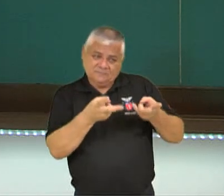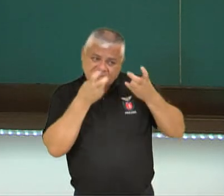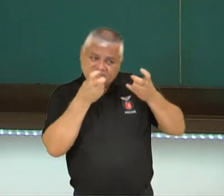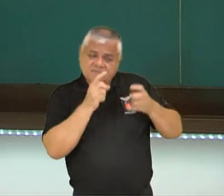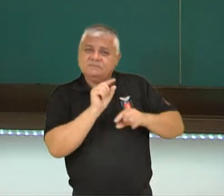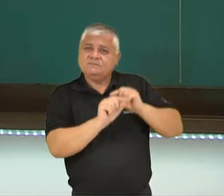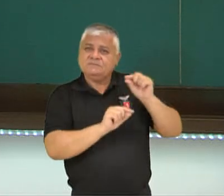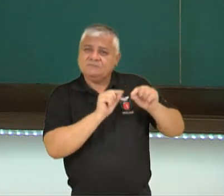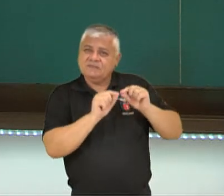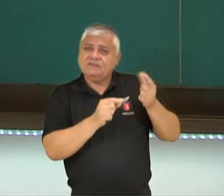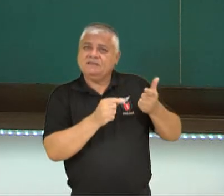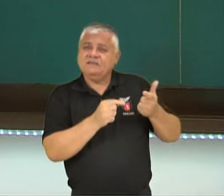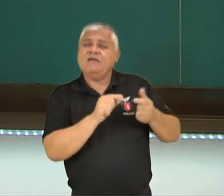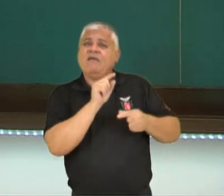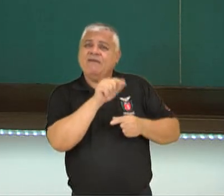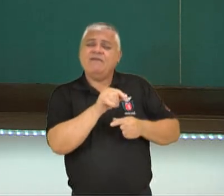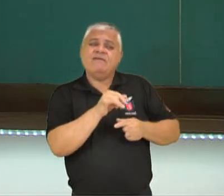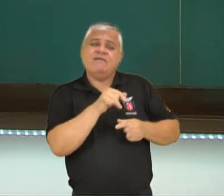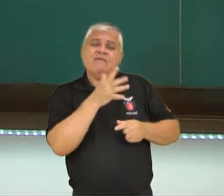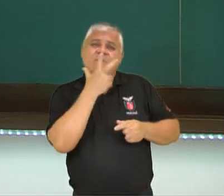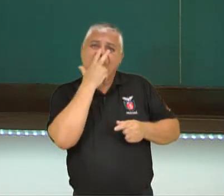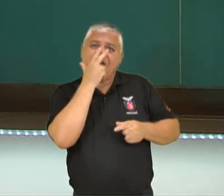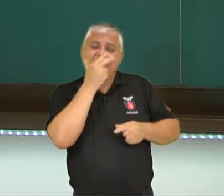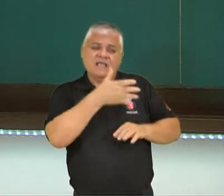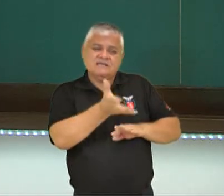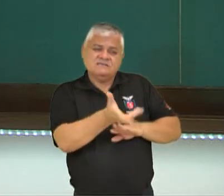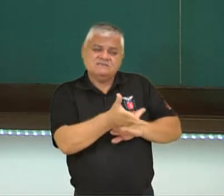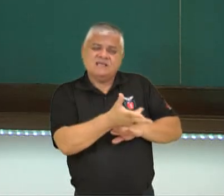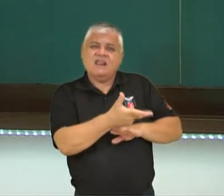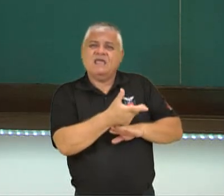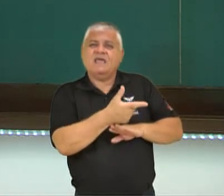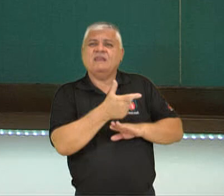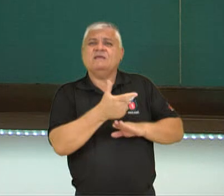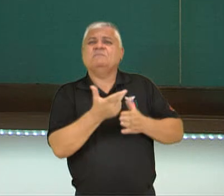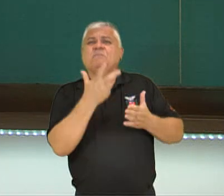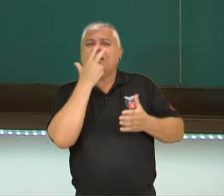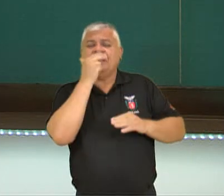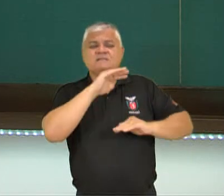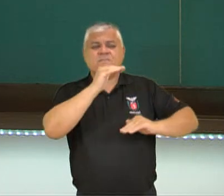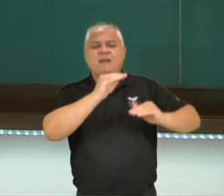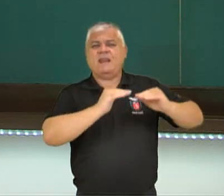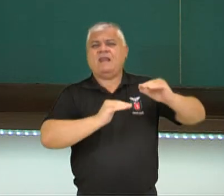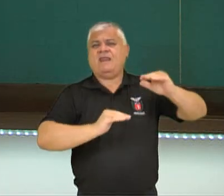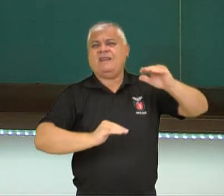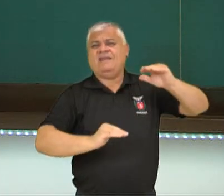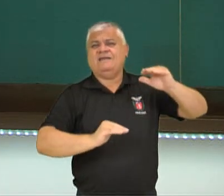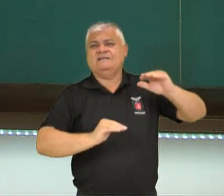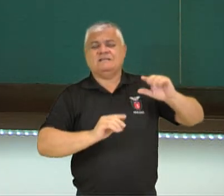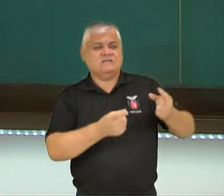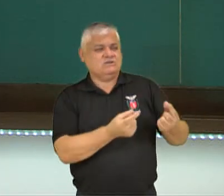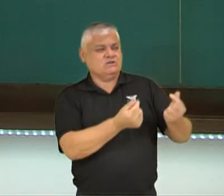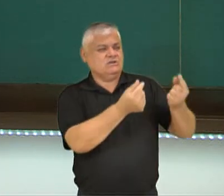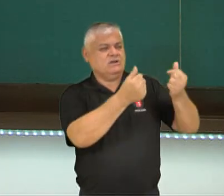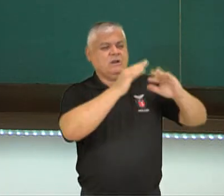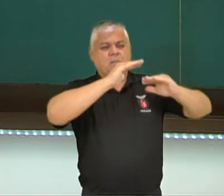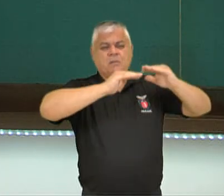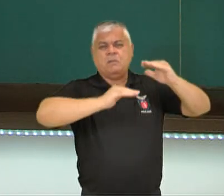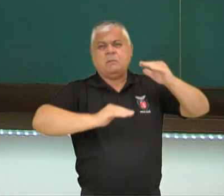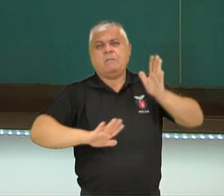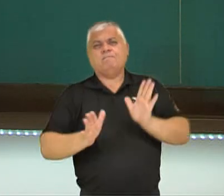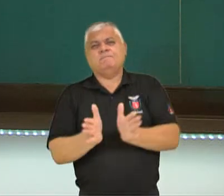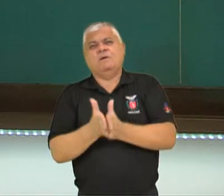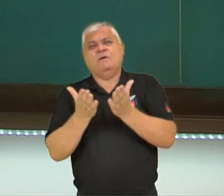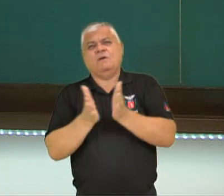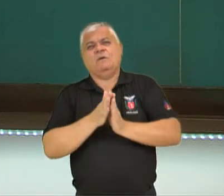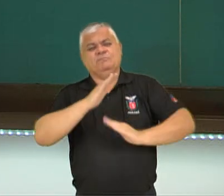dentro do liberalismo econômico é que ele acelera o processo de desigualdade social, uma vez que nem todos